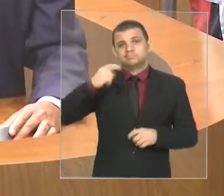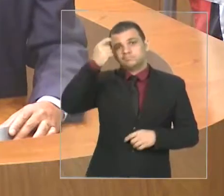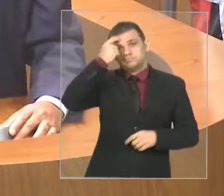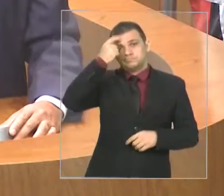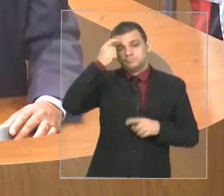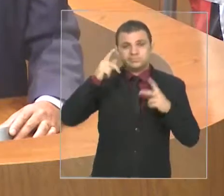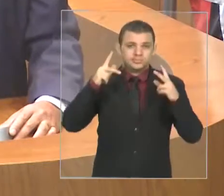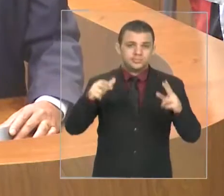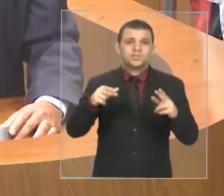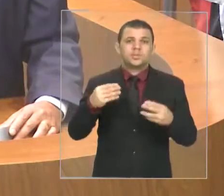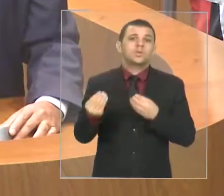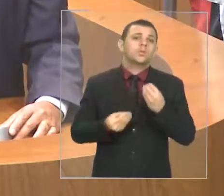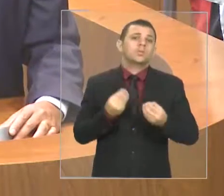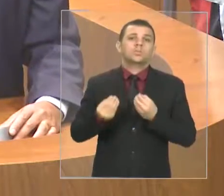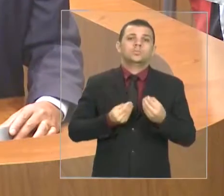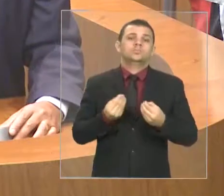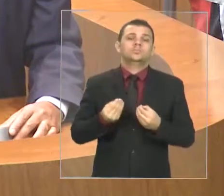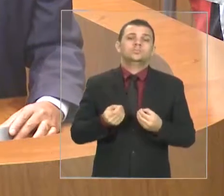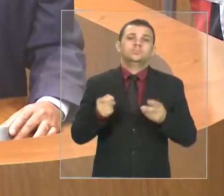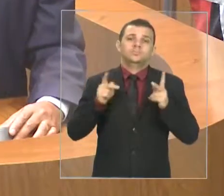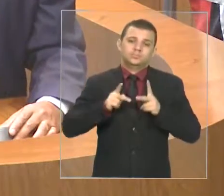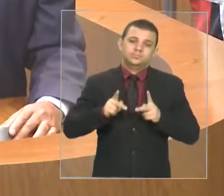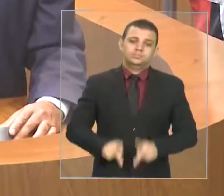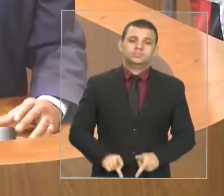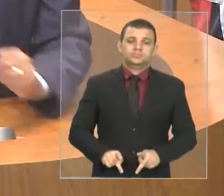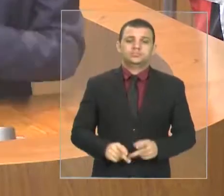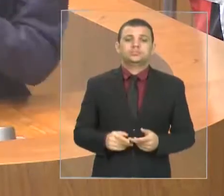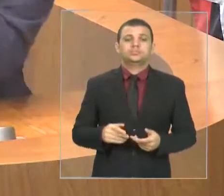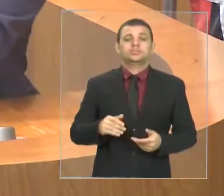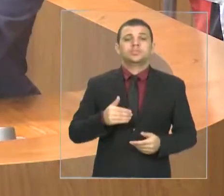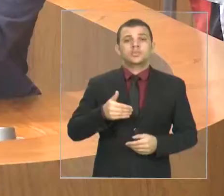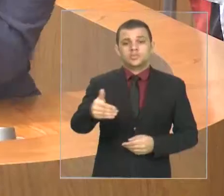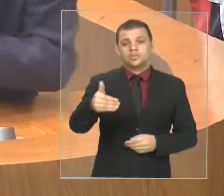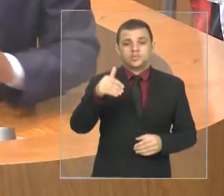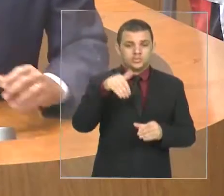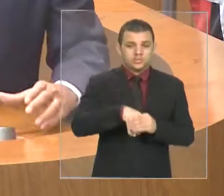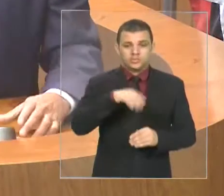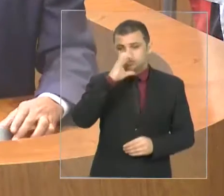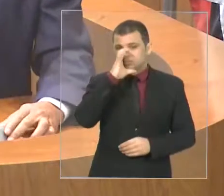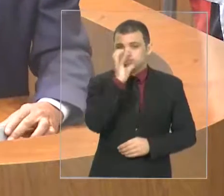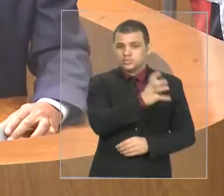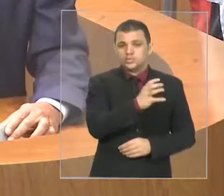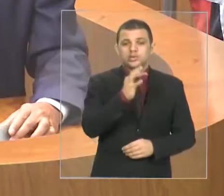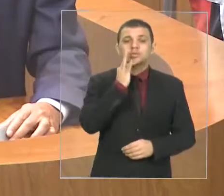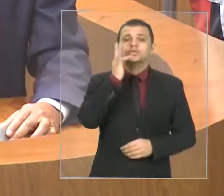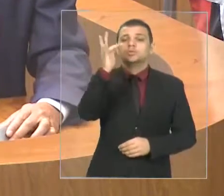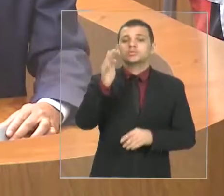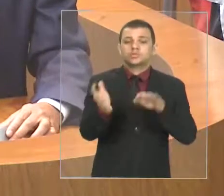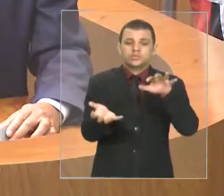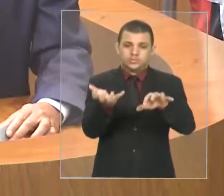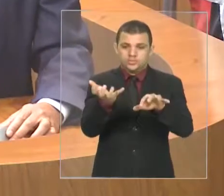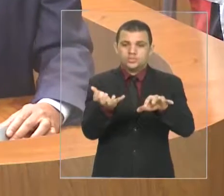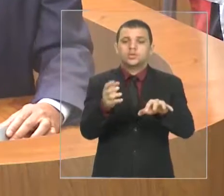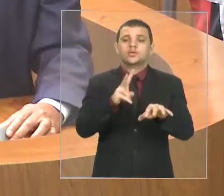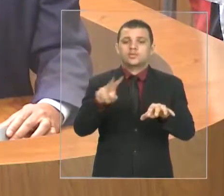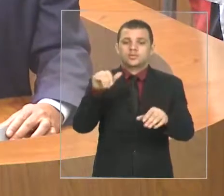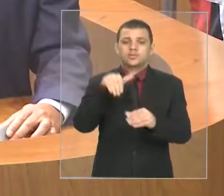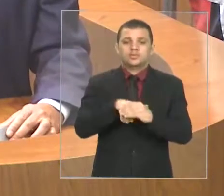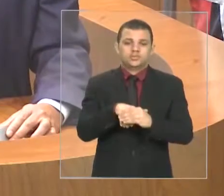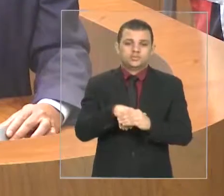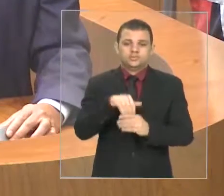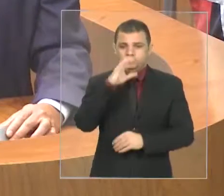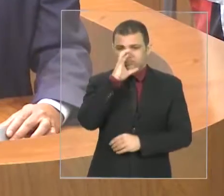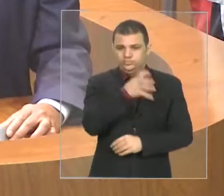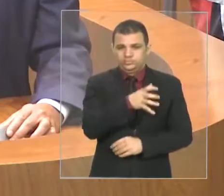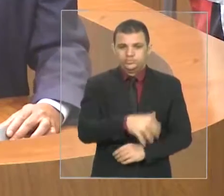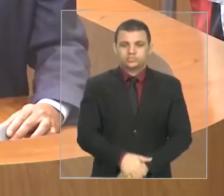na votação dessa denúncia daqui uns dias no Congresso Nacional. Até